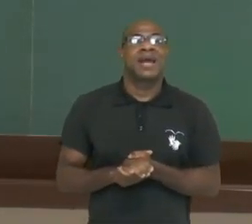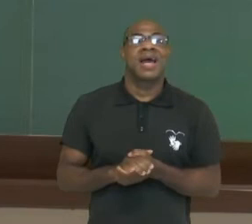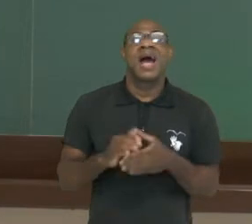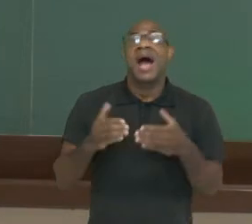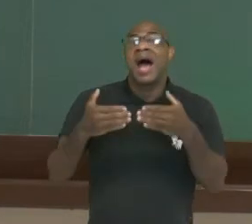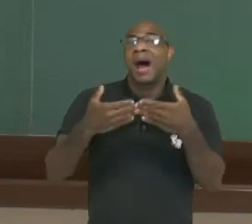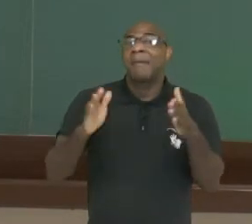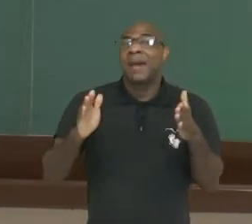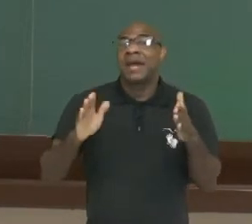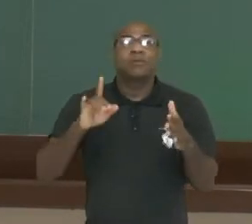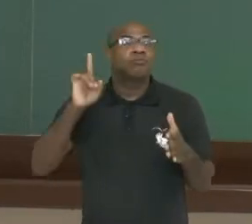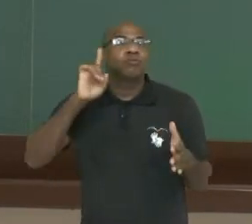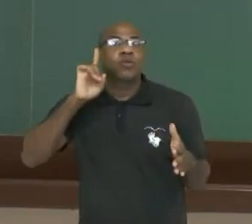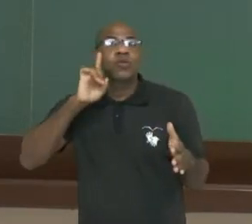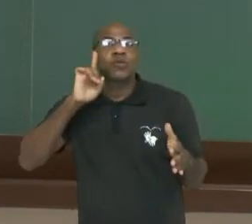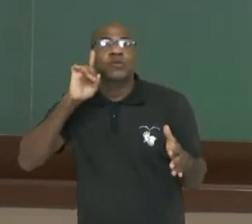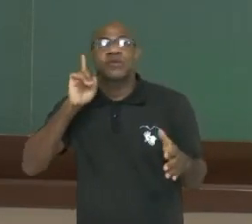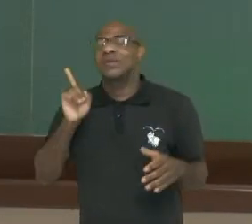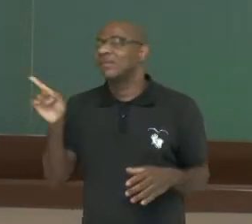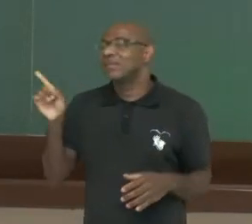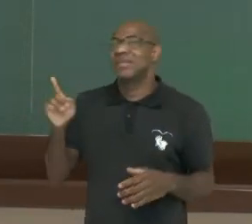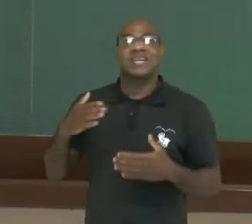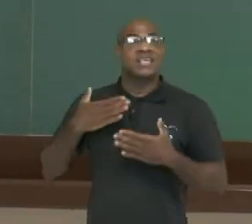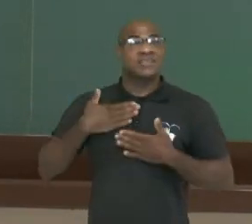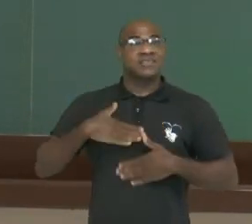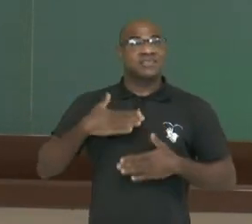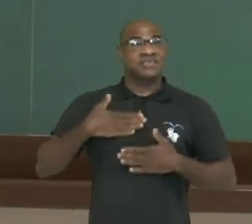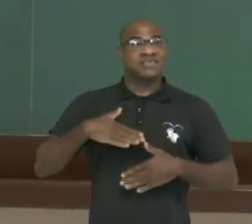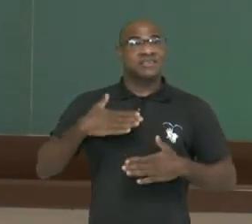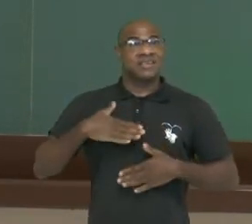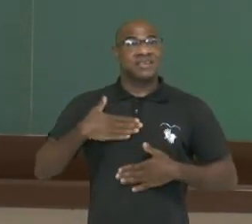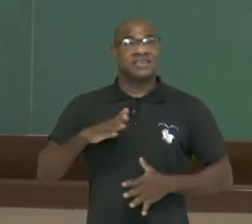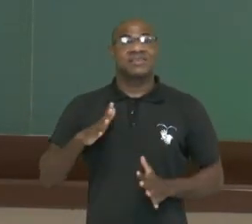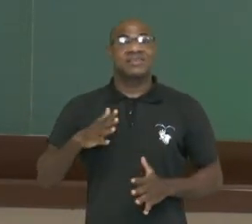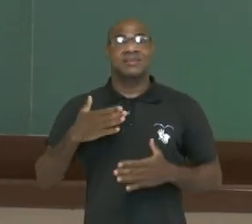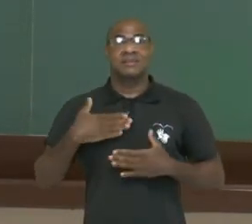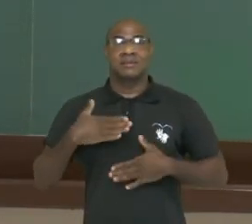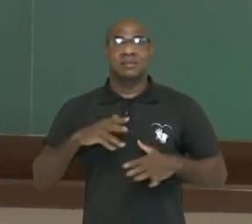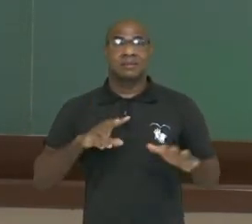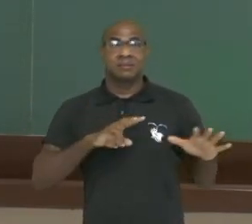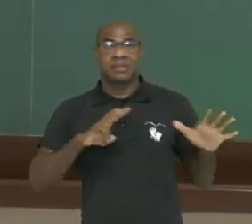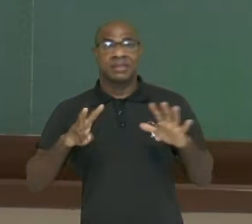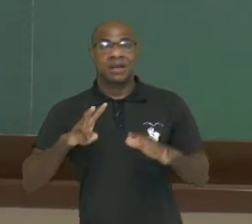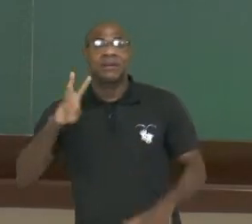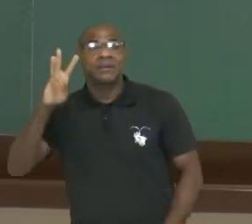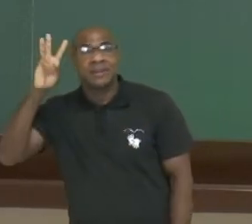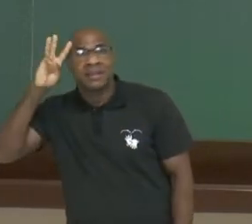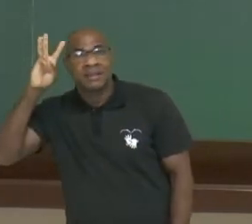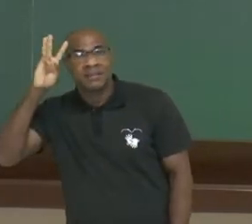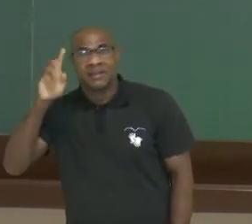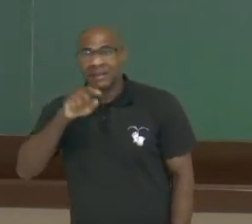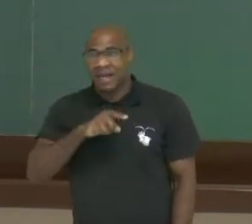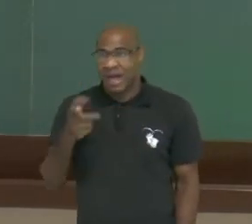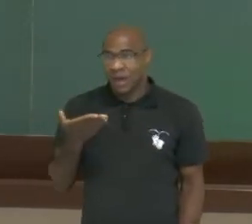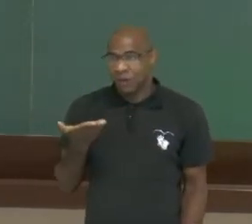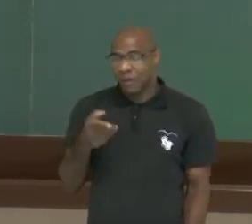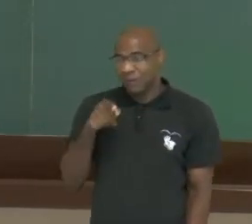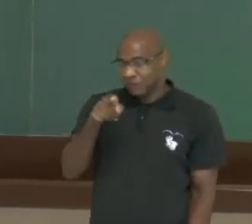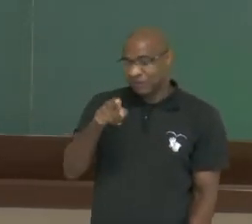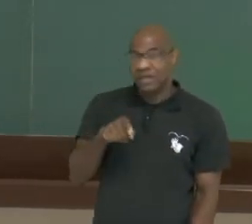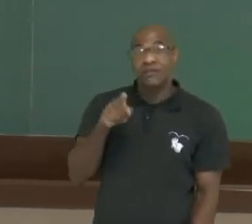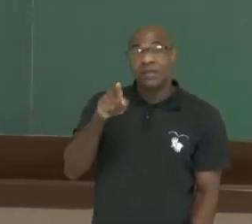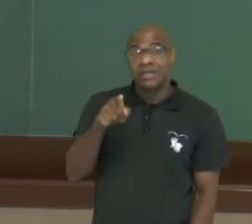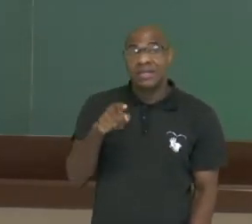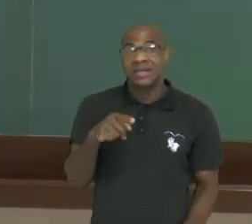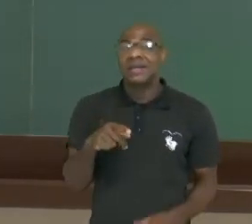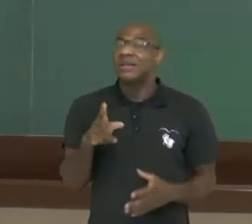Aberto todos os dias. Descanso semanal, terça-feira. Agora é com você, meu querido e minha querida. Você vai